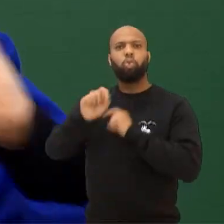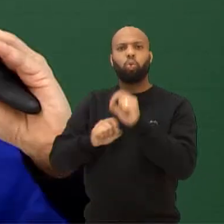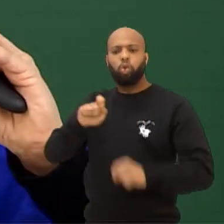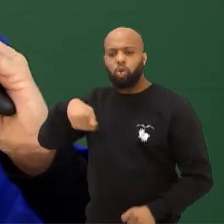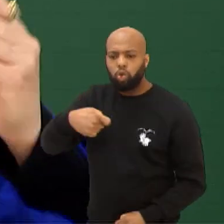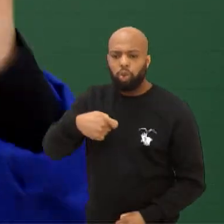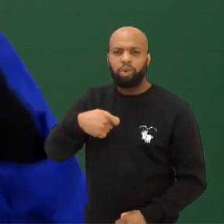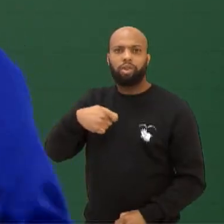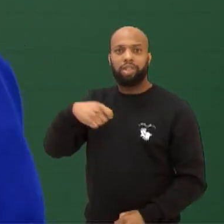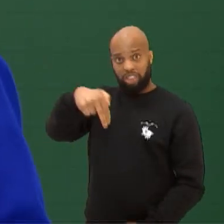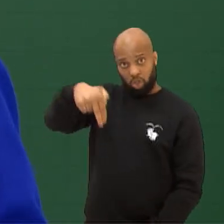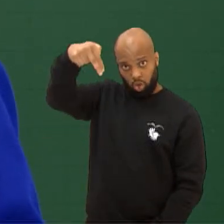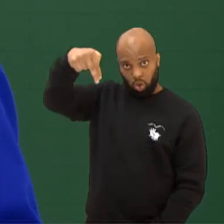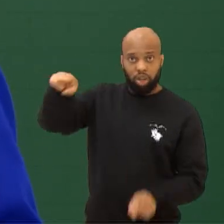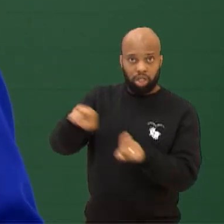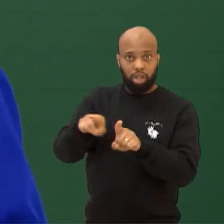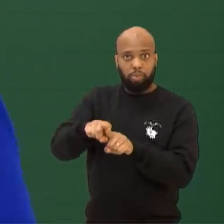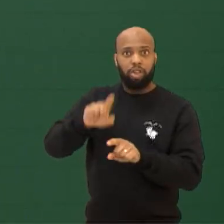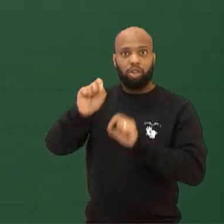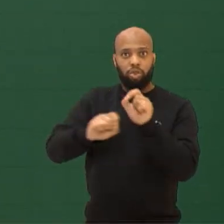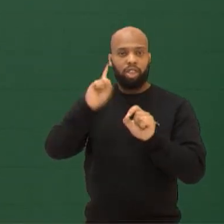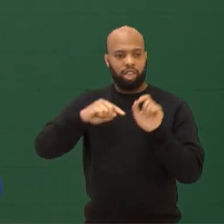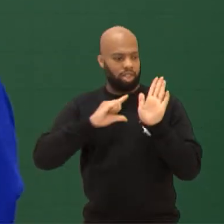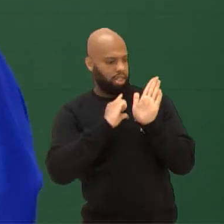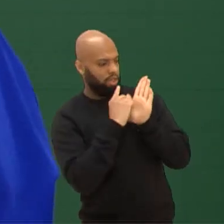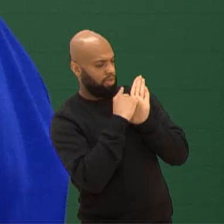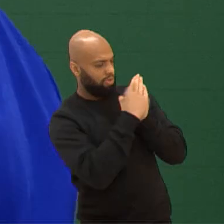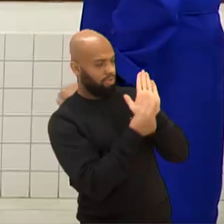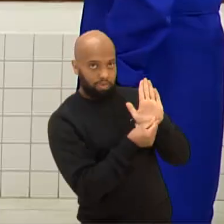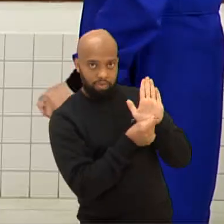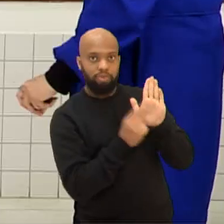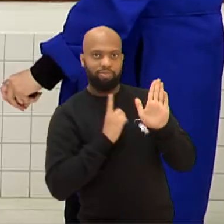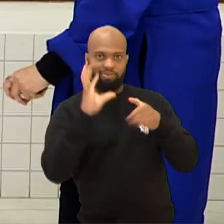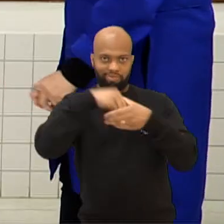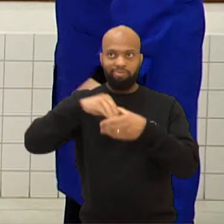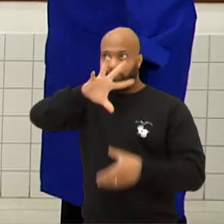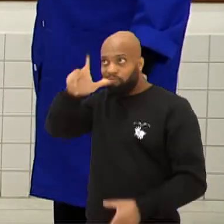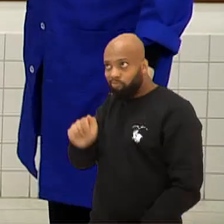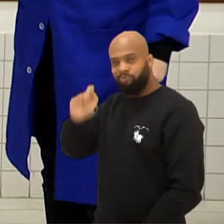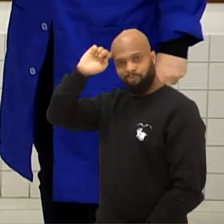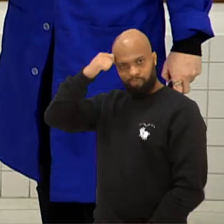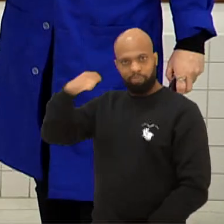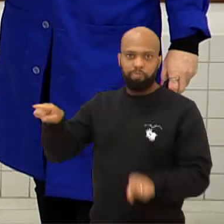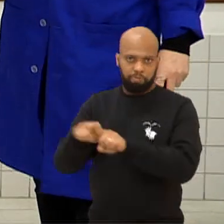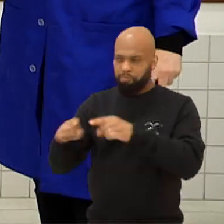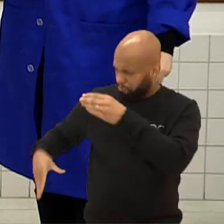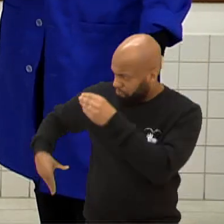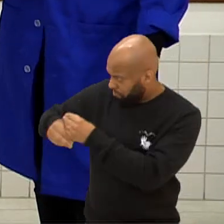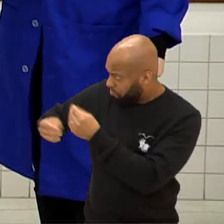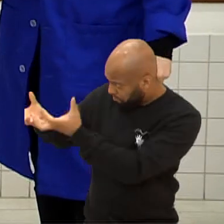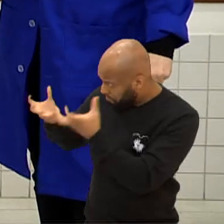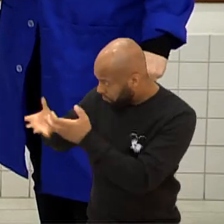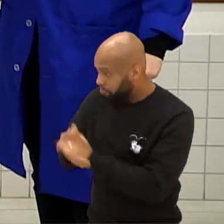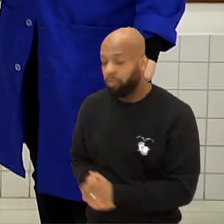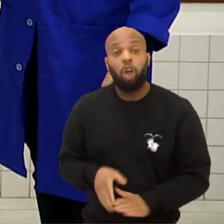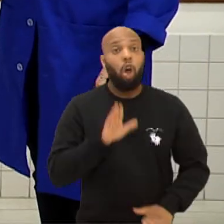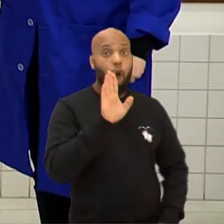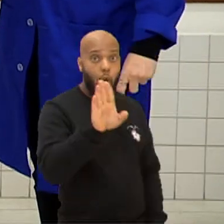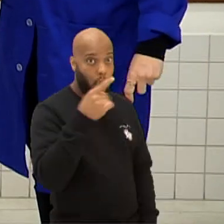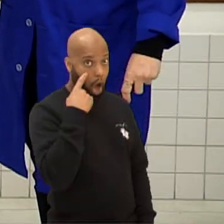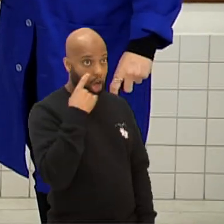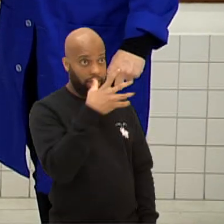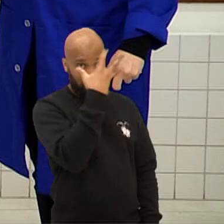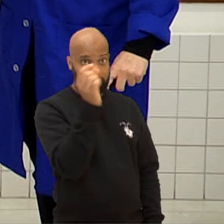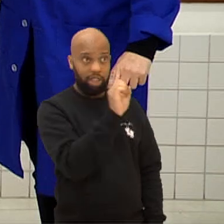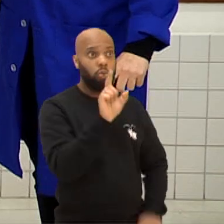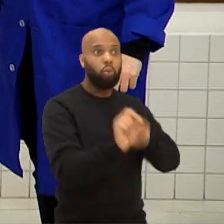cima da região norte e da África subsaariana. Quer complementar, professora? Bom, outra coisa que vocês não podem esquecer, então,